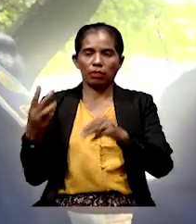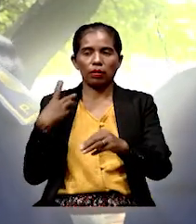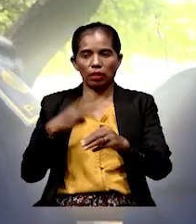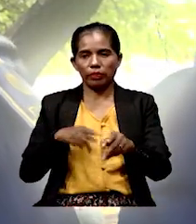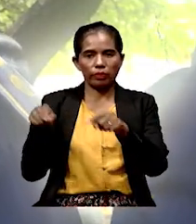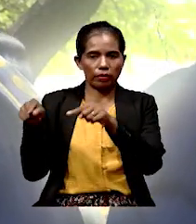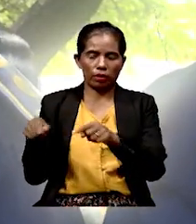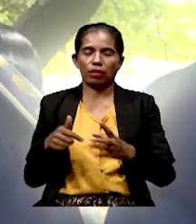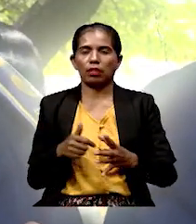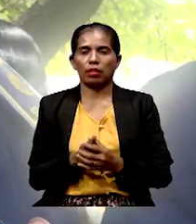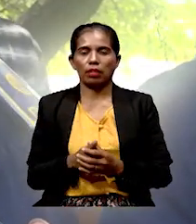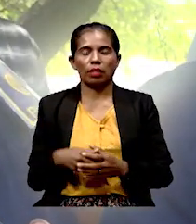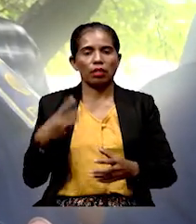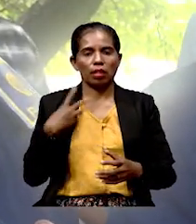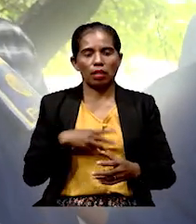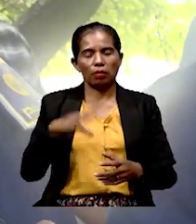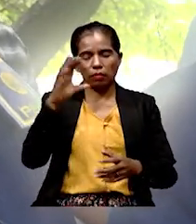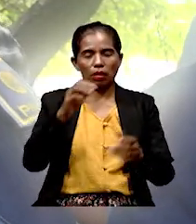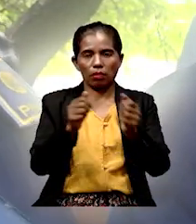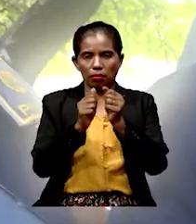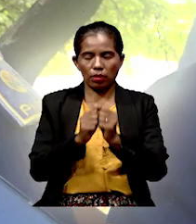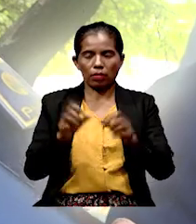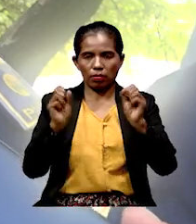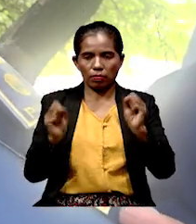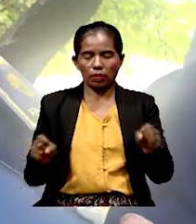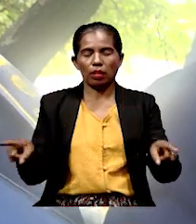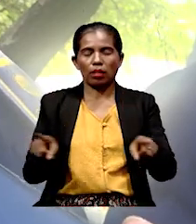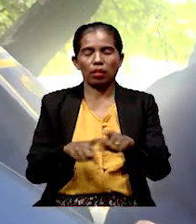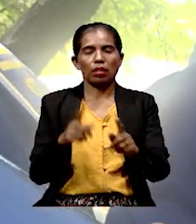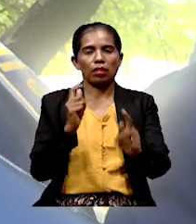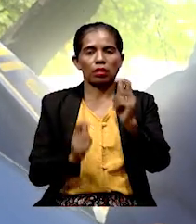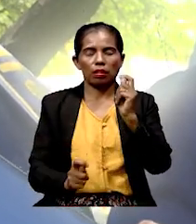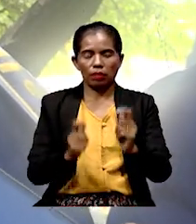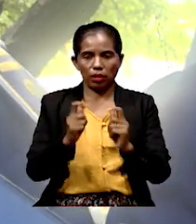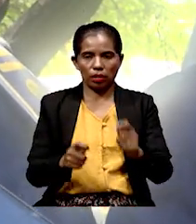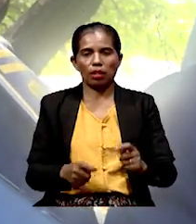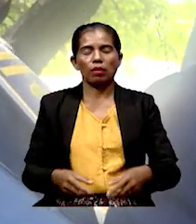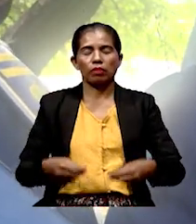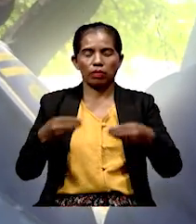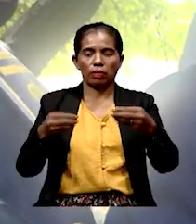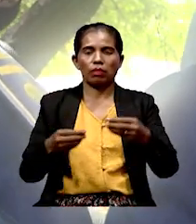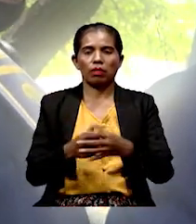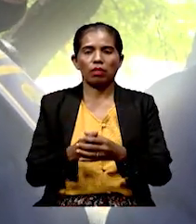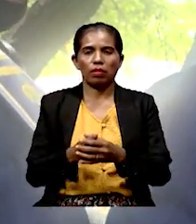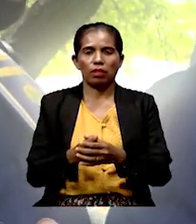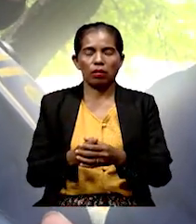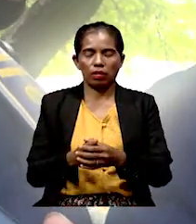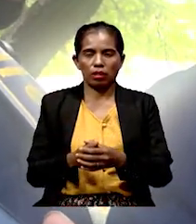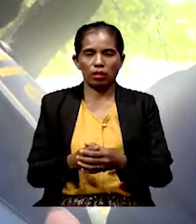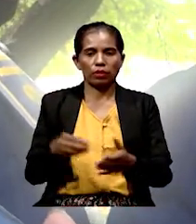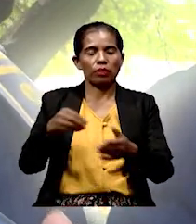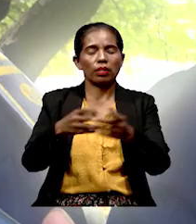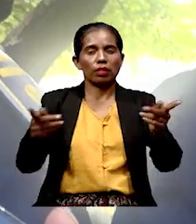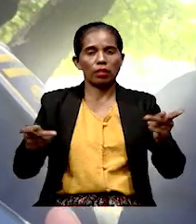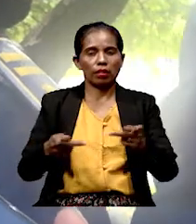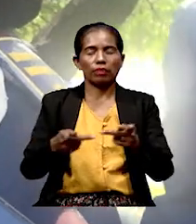né? A mim identificar mútuo, que ainda né? Bele, ona, sai, ane, sabe, terminal temporário, para ita canaliza transporte público,